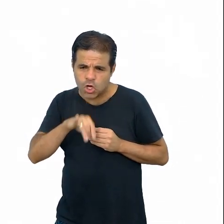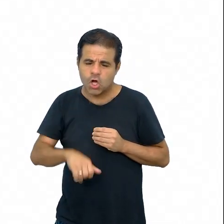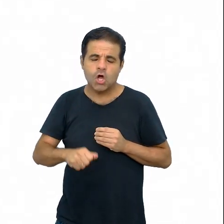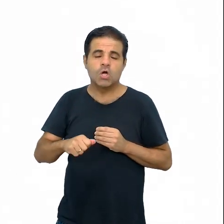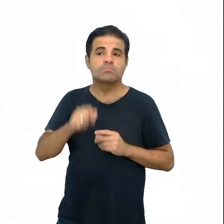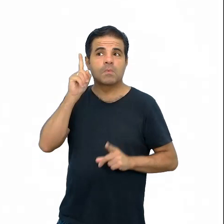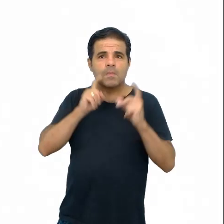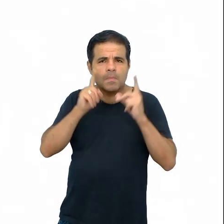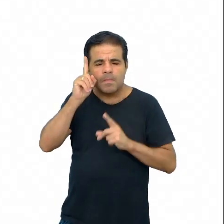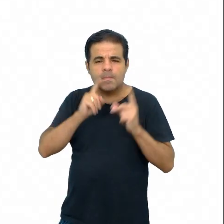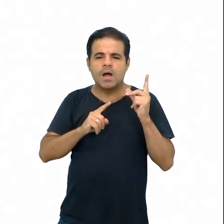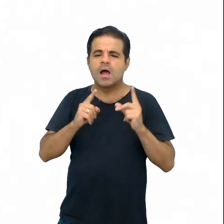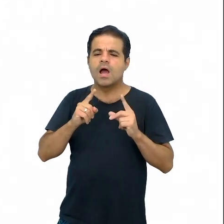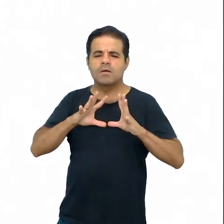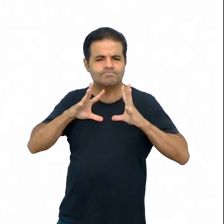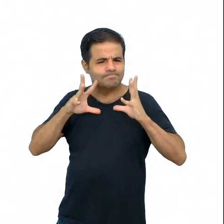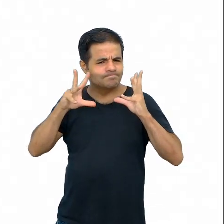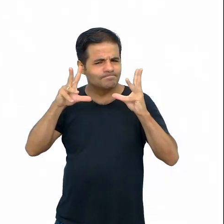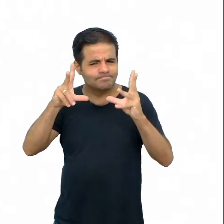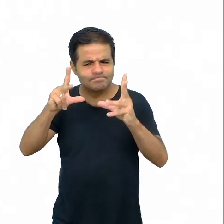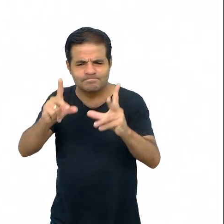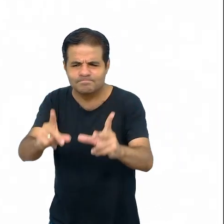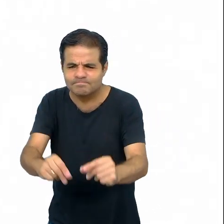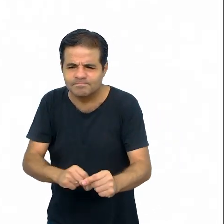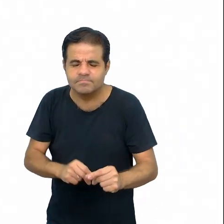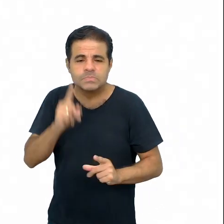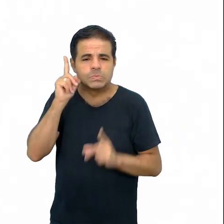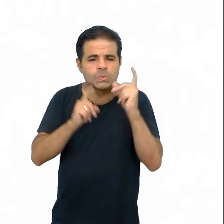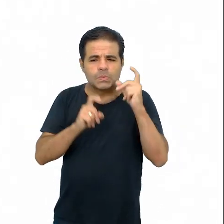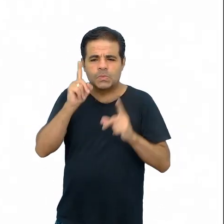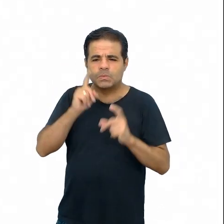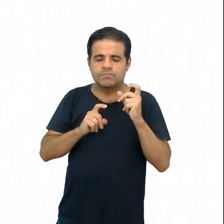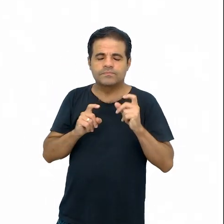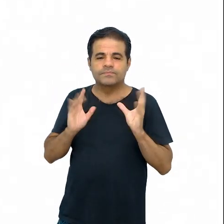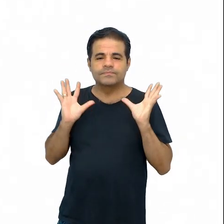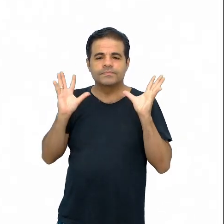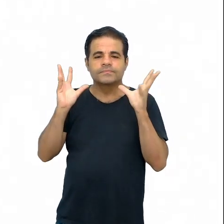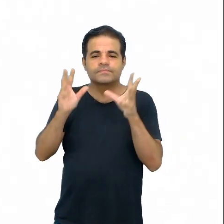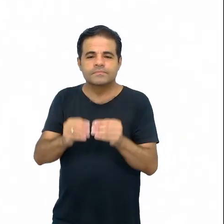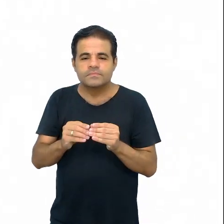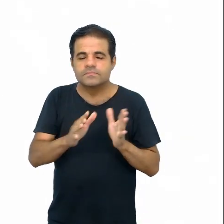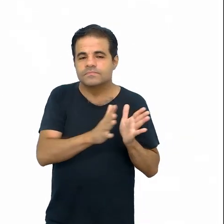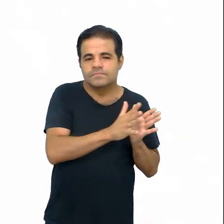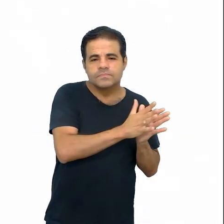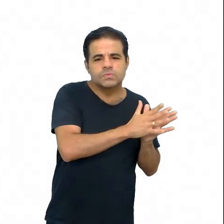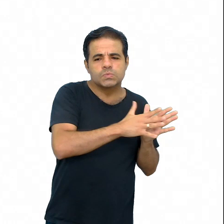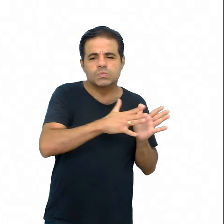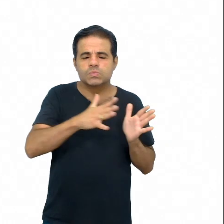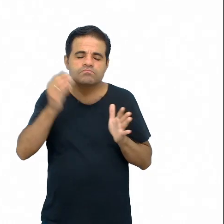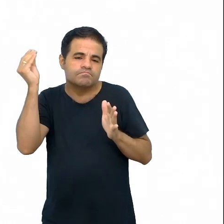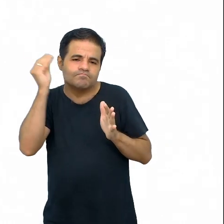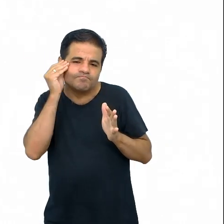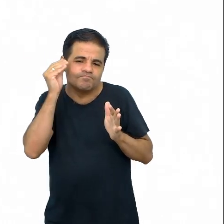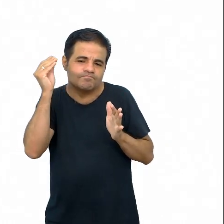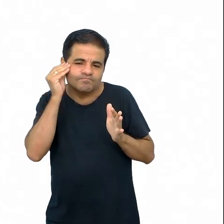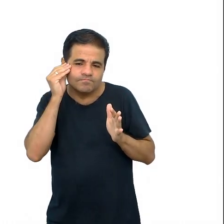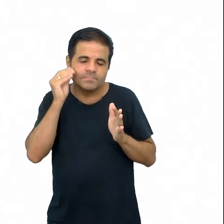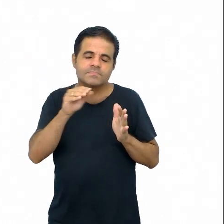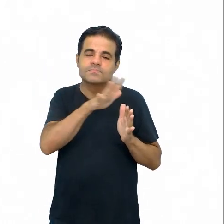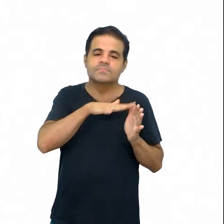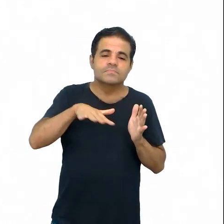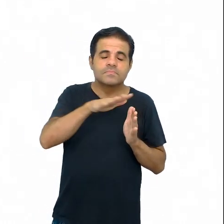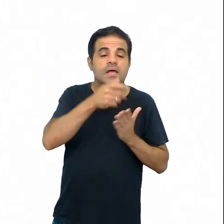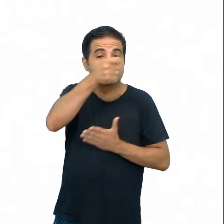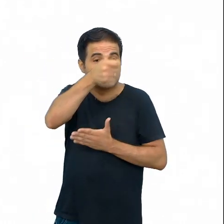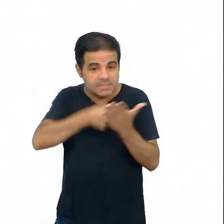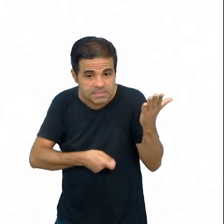dos olhos, né? Então, toda essa expressão fisionômica, isso não está muito bem evidente na escrita, né? A